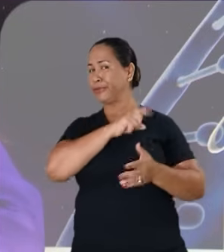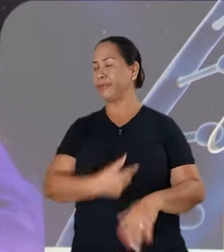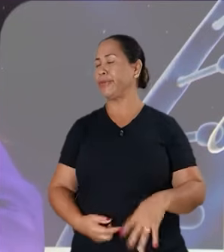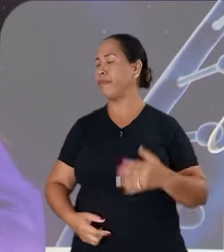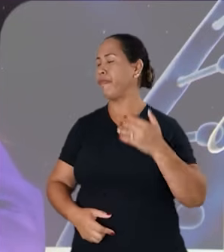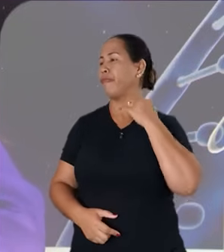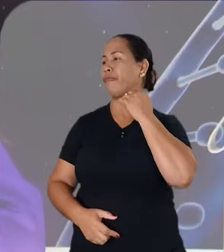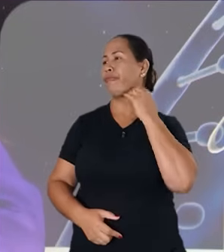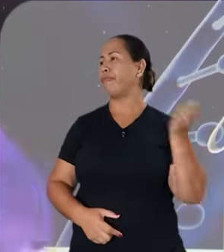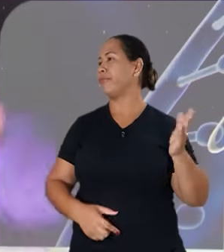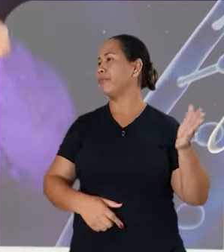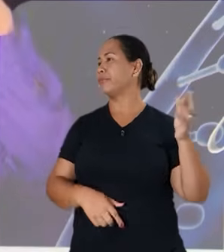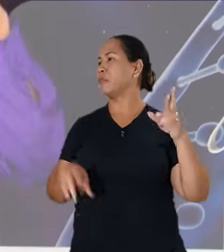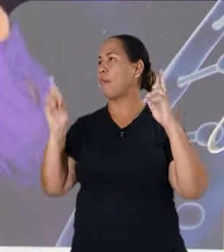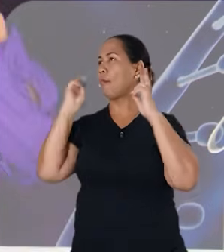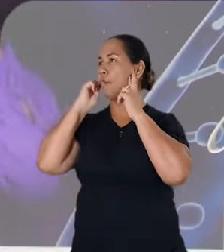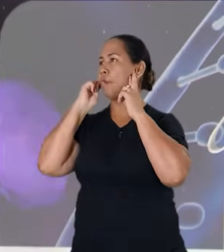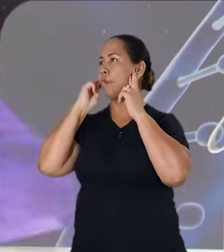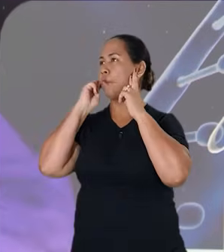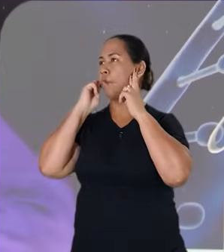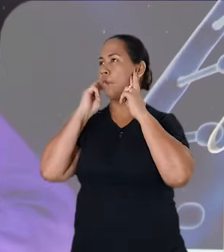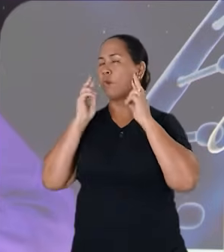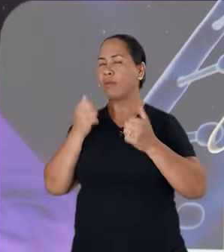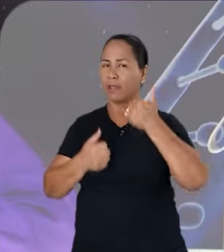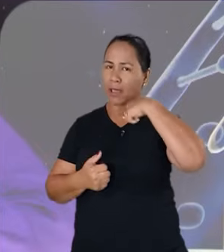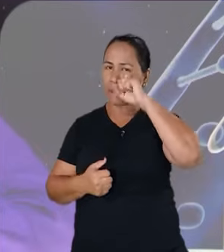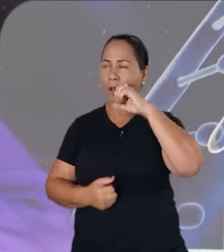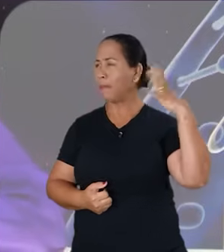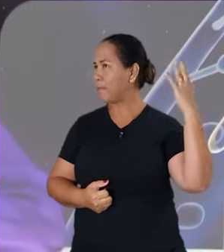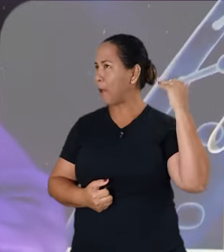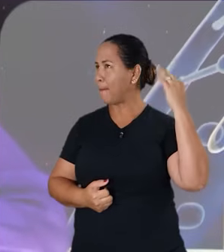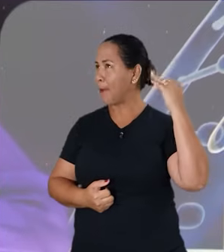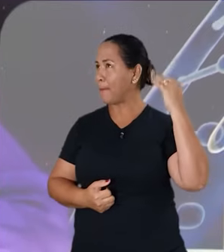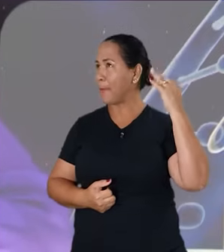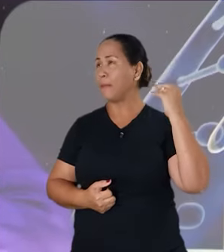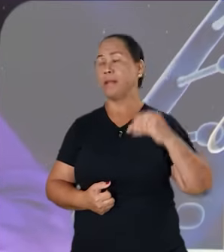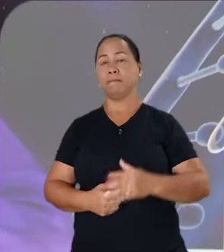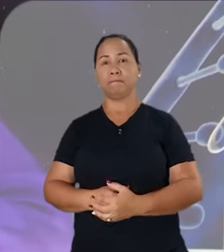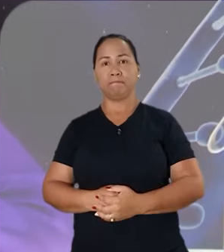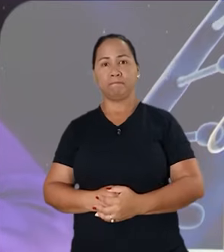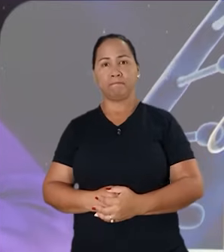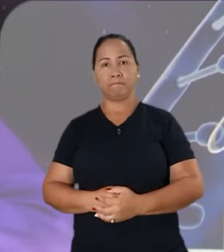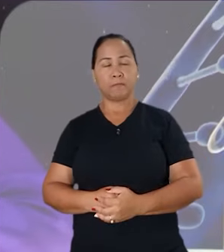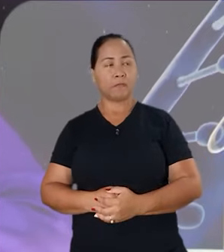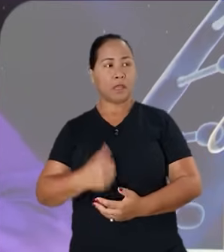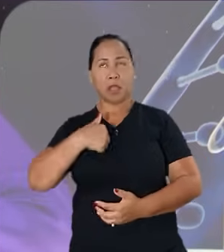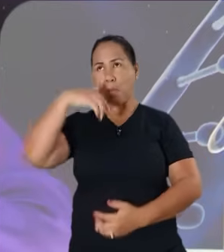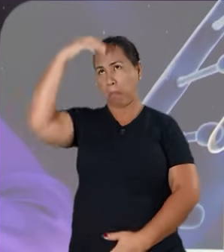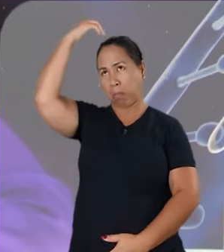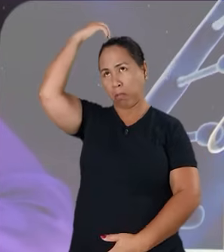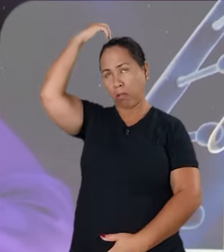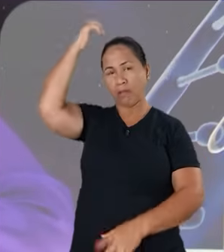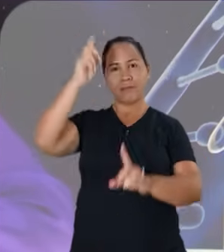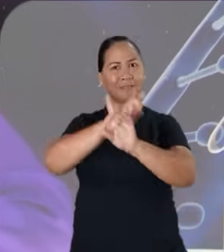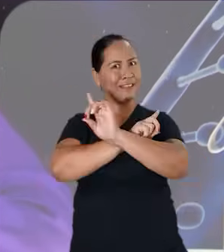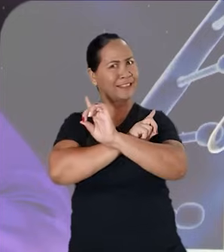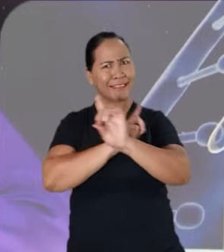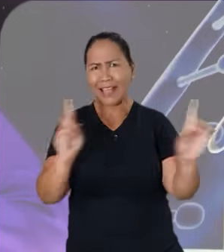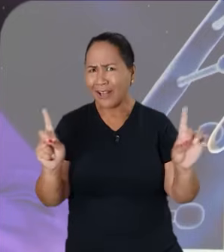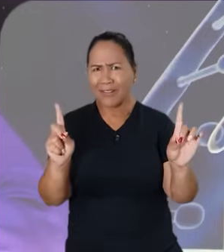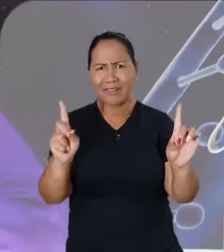Porque nos dias anteriores eu não tinha tempo de ouvir. Oferecer o teu ouvido para ouvir com atenção